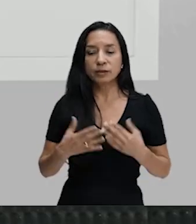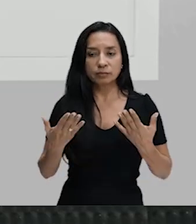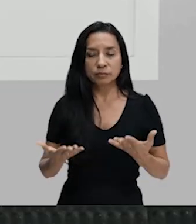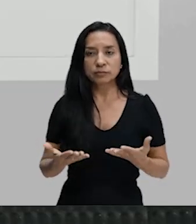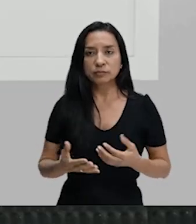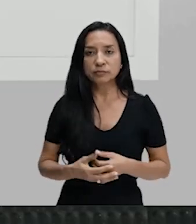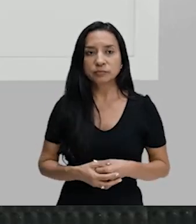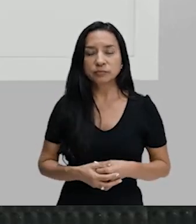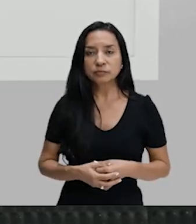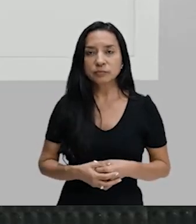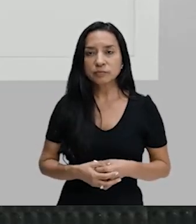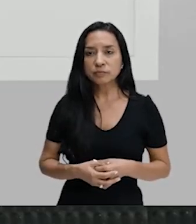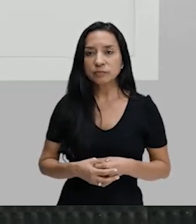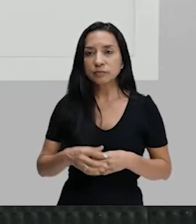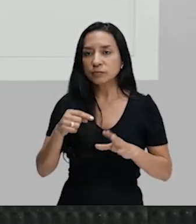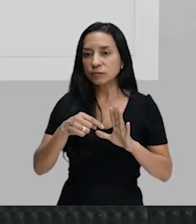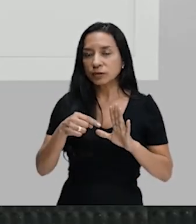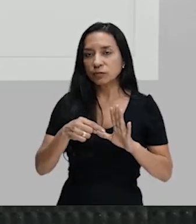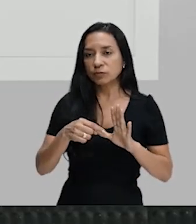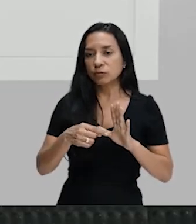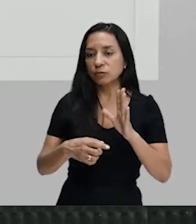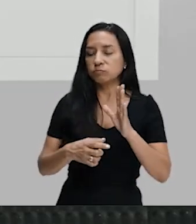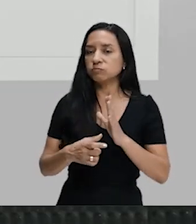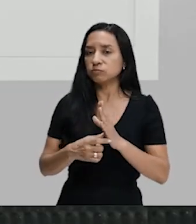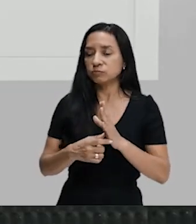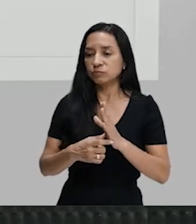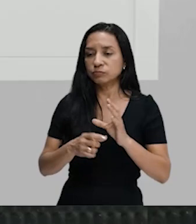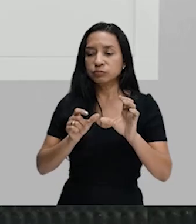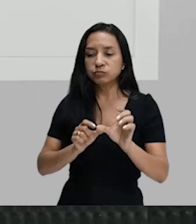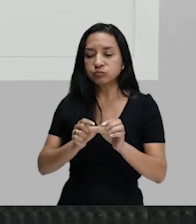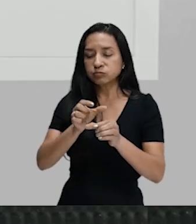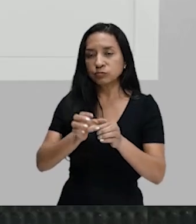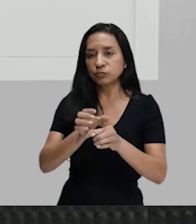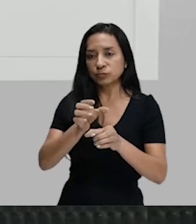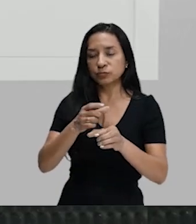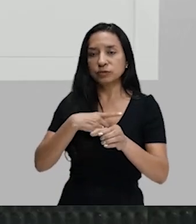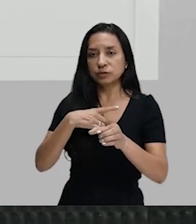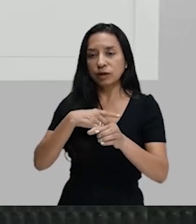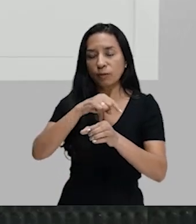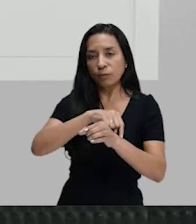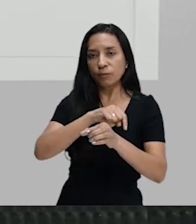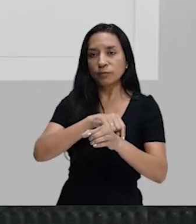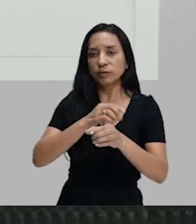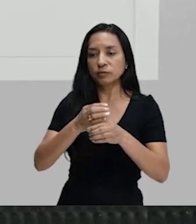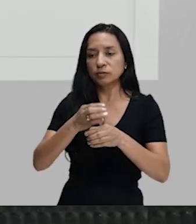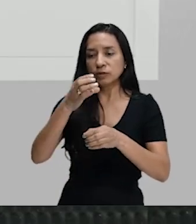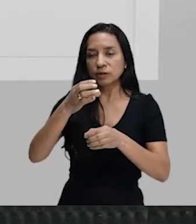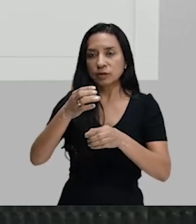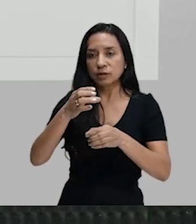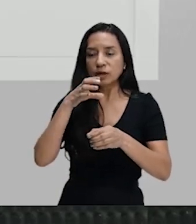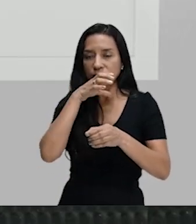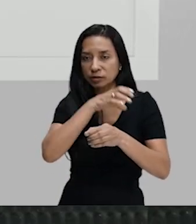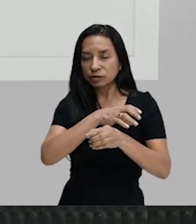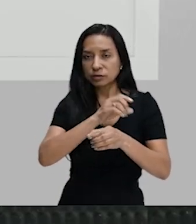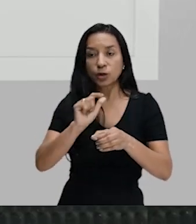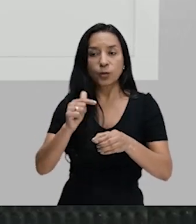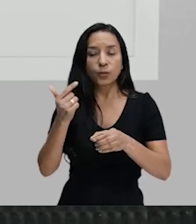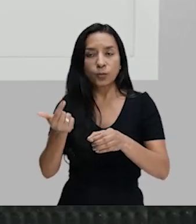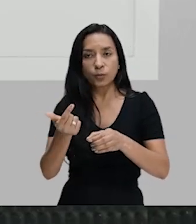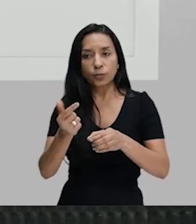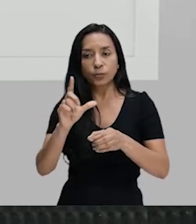Então, no corpo que você está segurando, você percebe que existem momentos em que ela esquenta, né, que ela aquece, e existe momento